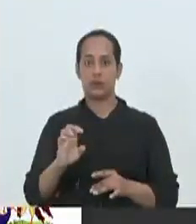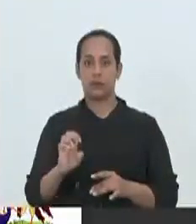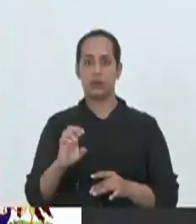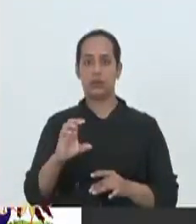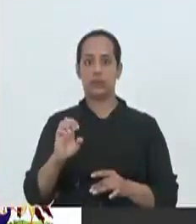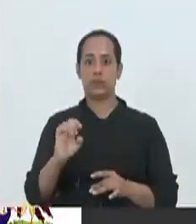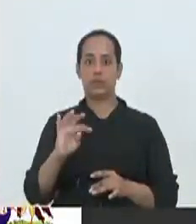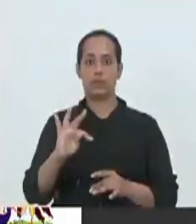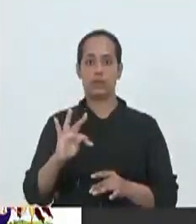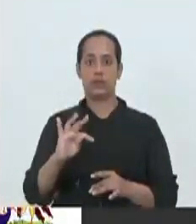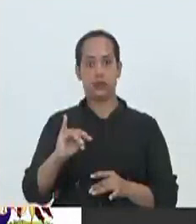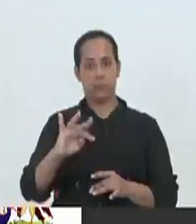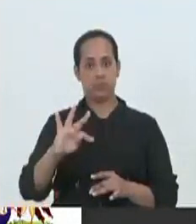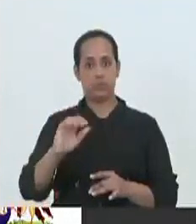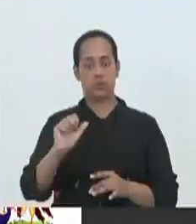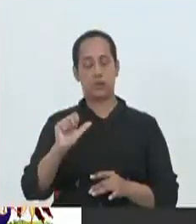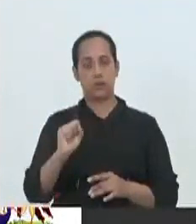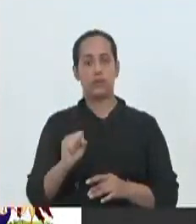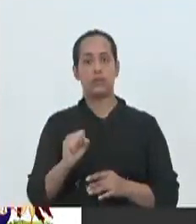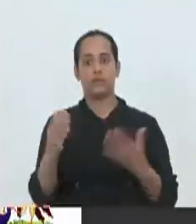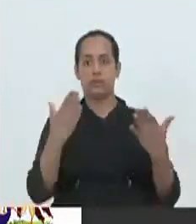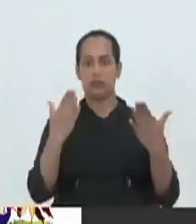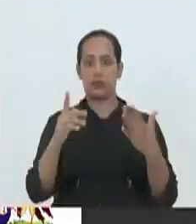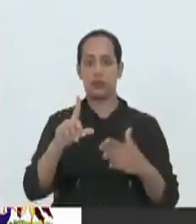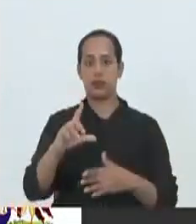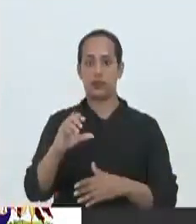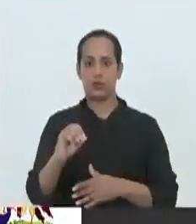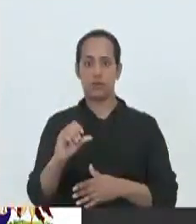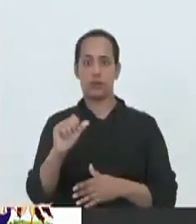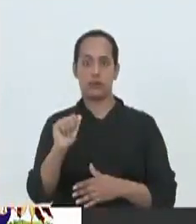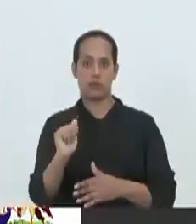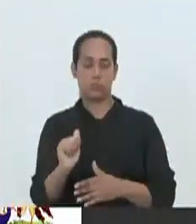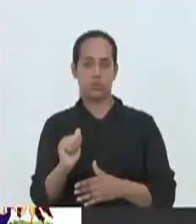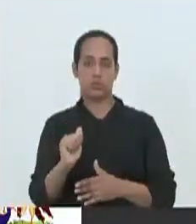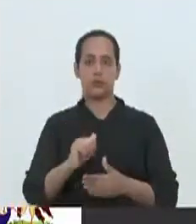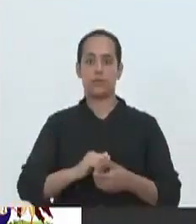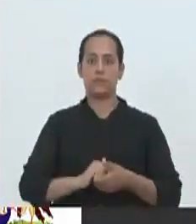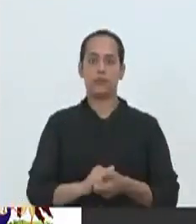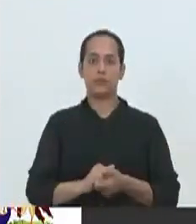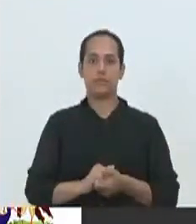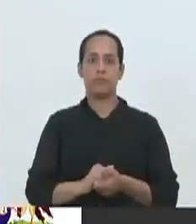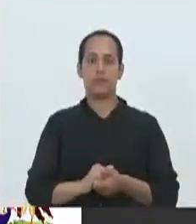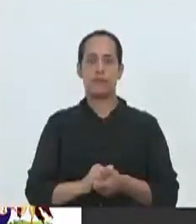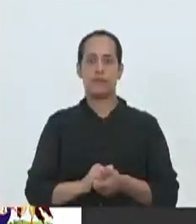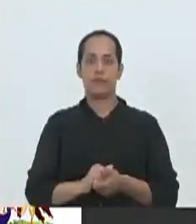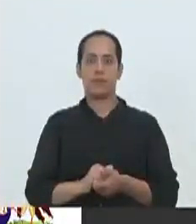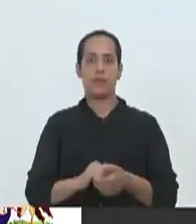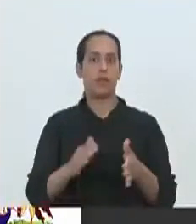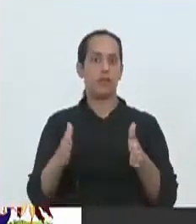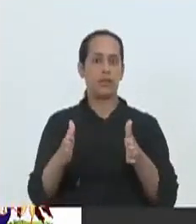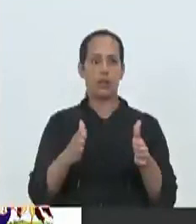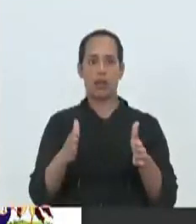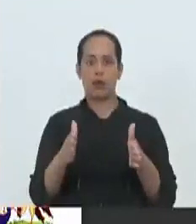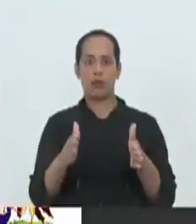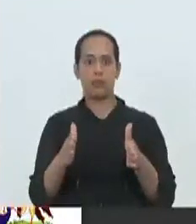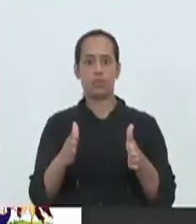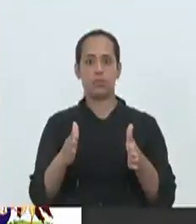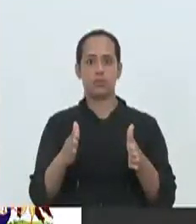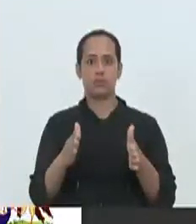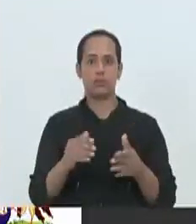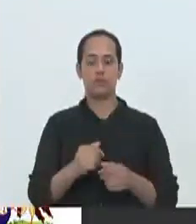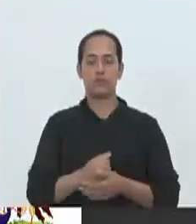receitas não sazonais ou seja aquelas que TM pouca interferência do do tempo a gente esperaria que elas